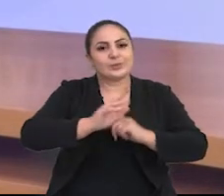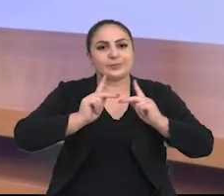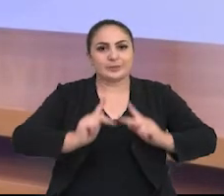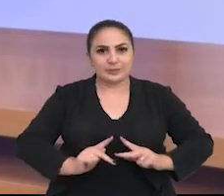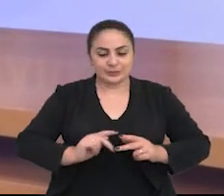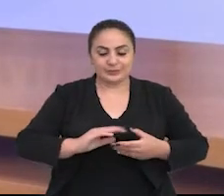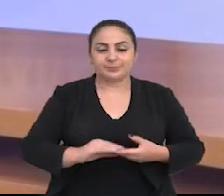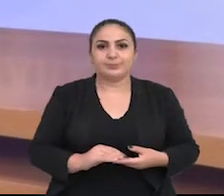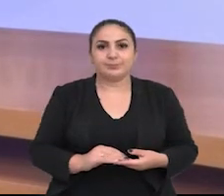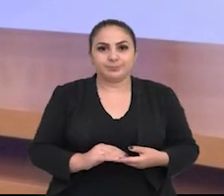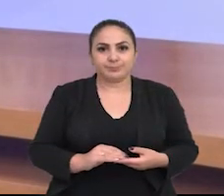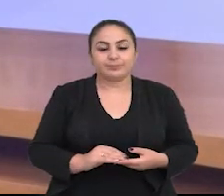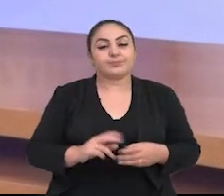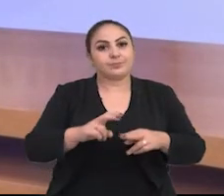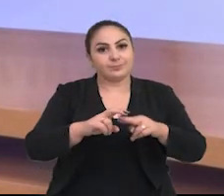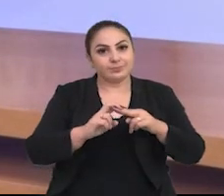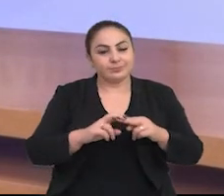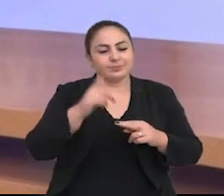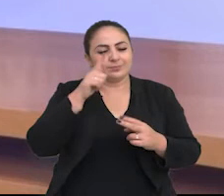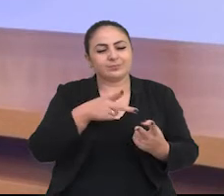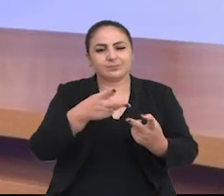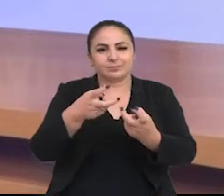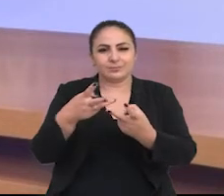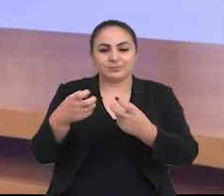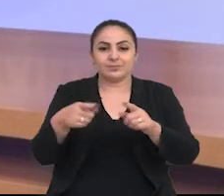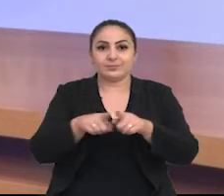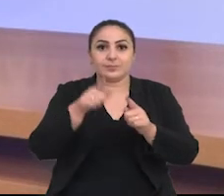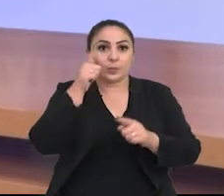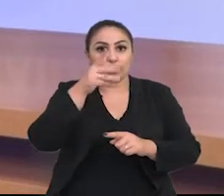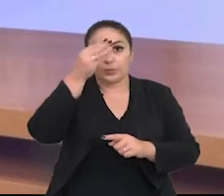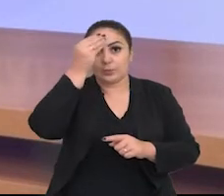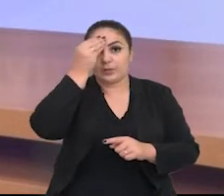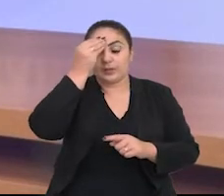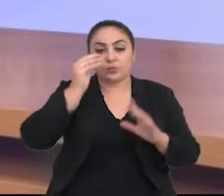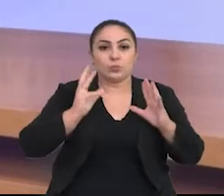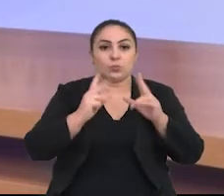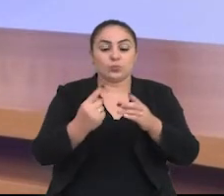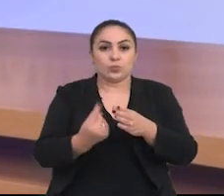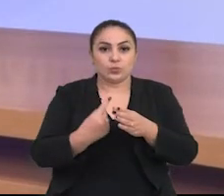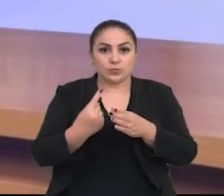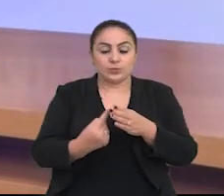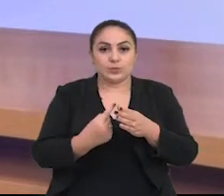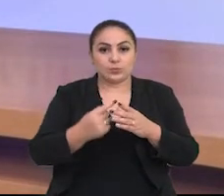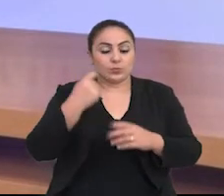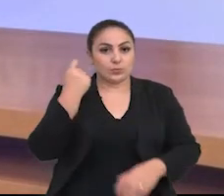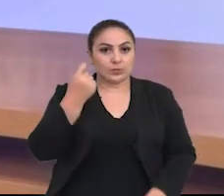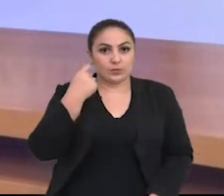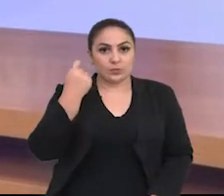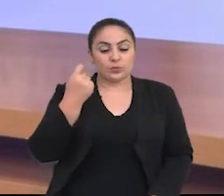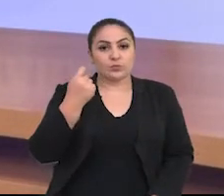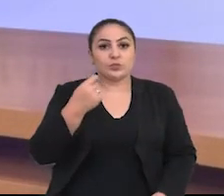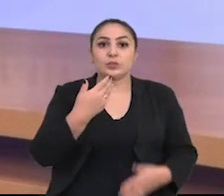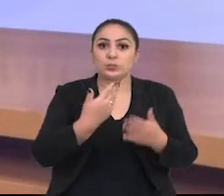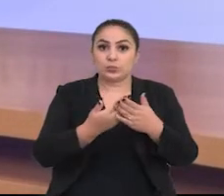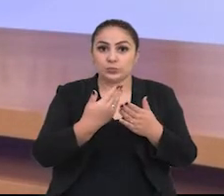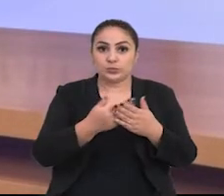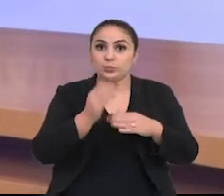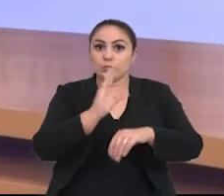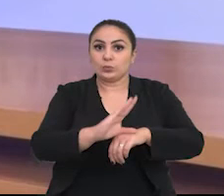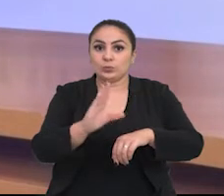e social das pessoas. Então, para identificar e compreender os efeitos do isolamento nos